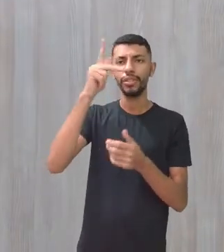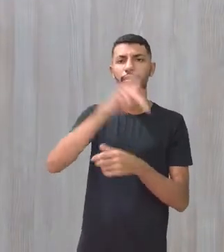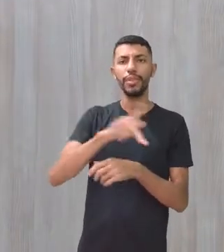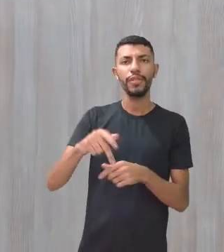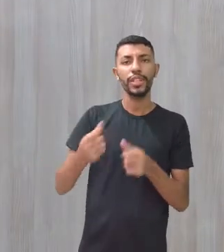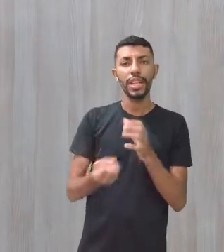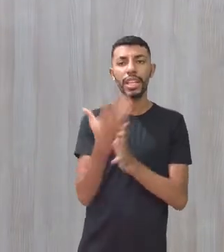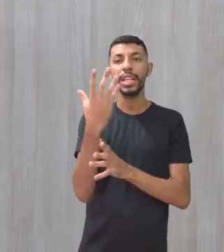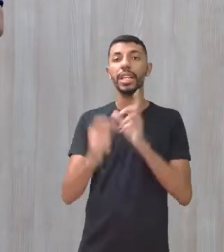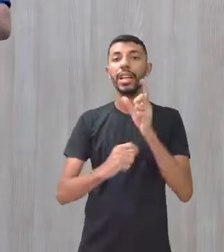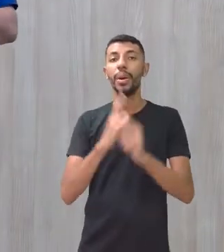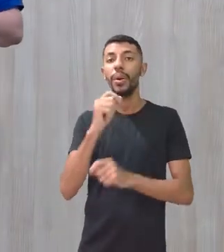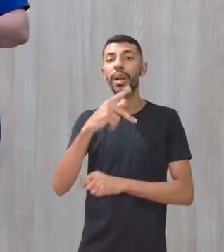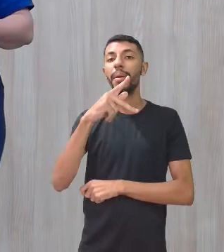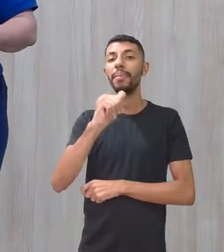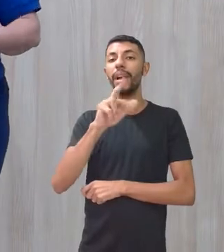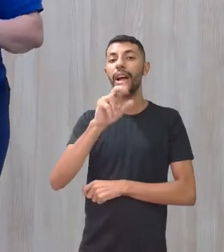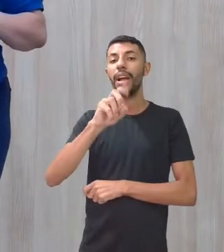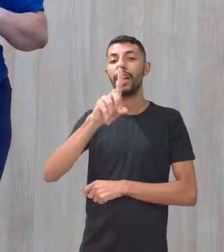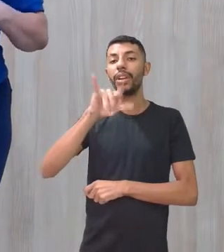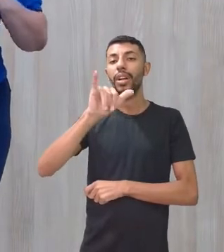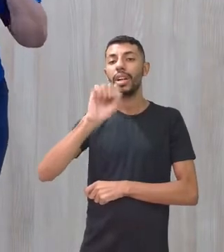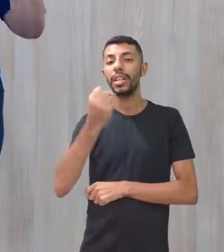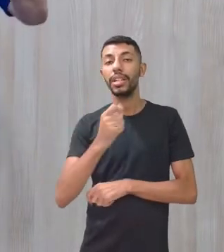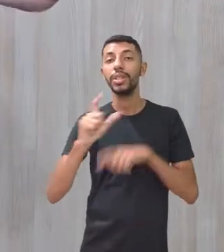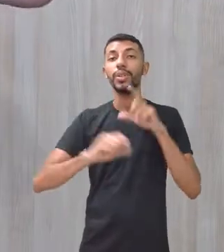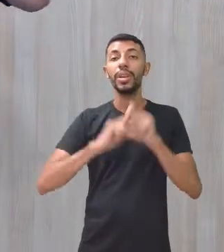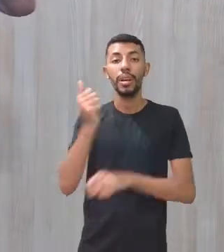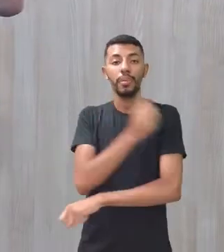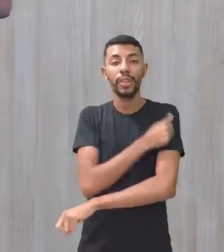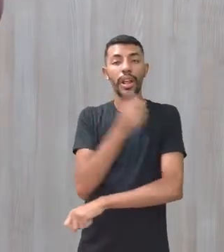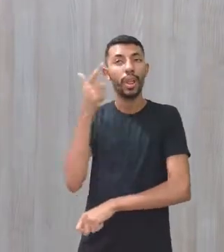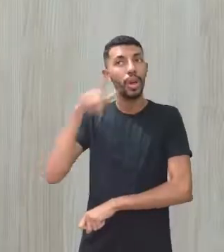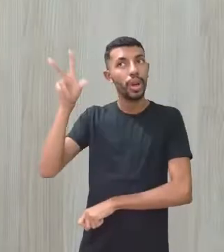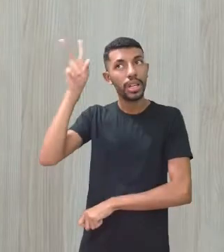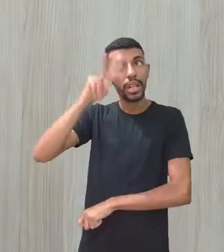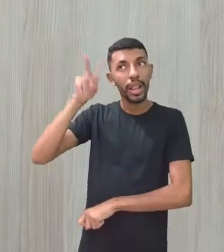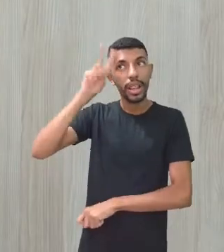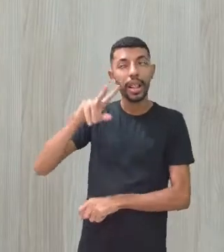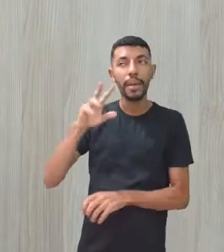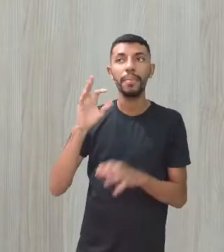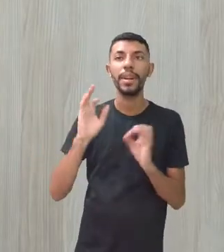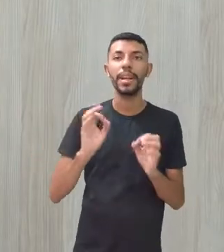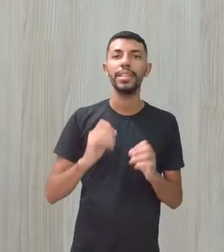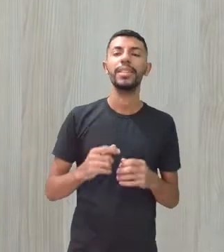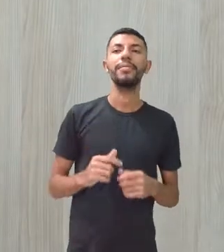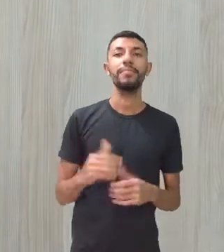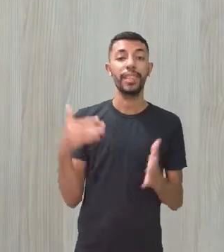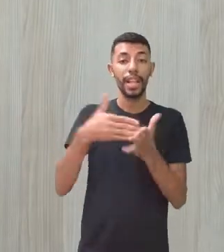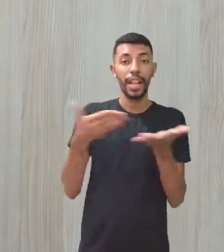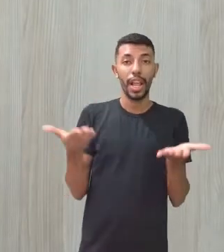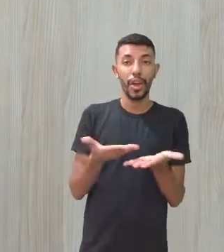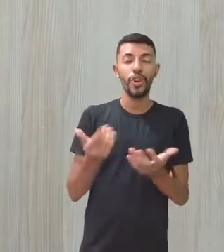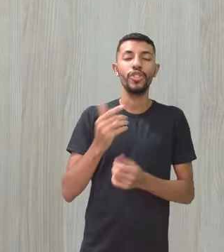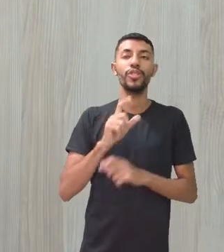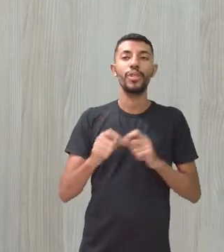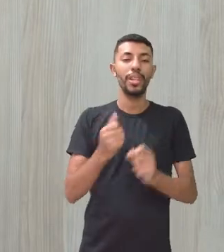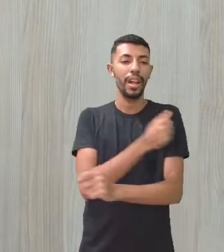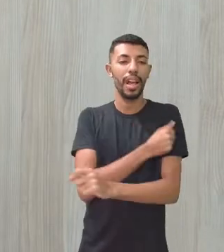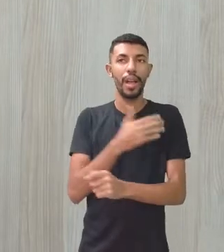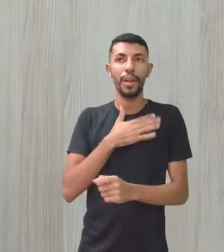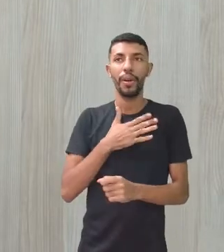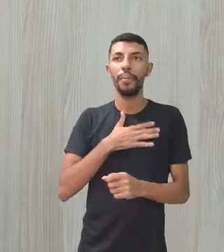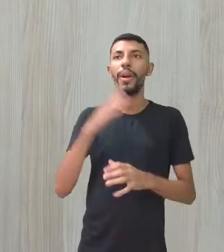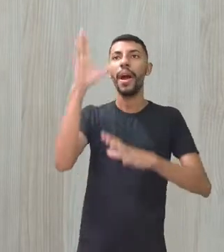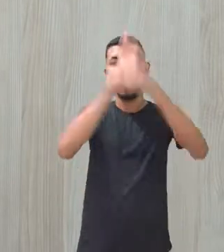paródia, Paródias, né? Para muitas. poder os alunos lembrarem as fórmulas. Até hoje a gente, né, os meus estudantes, meus alunos aprendem